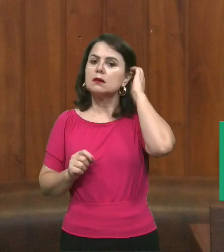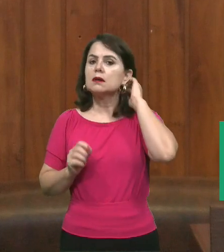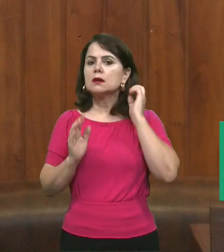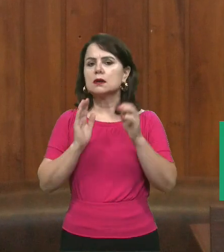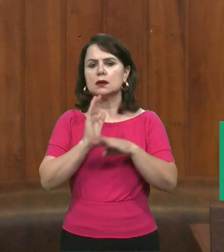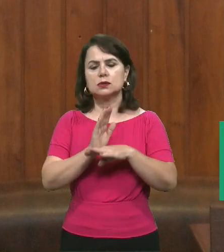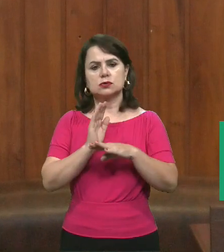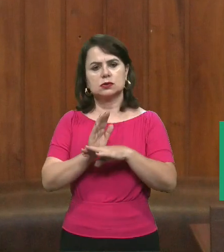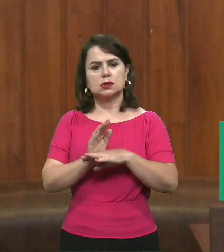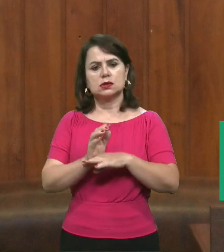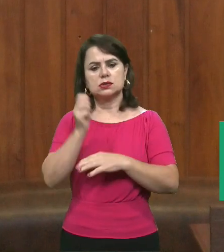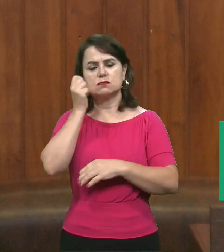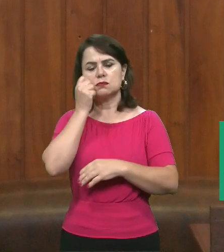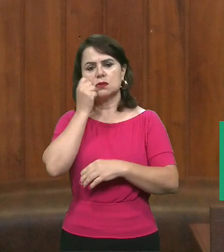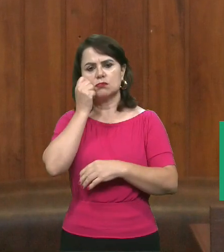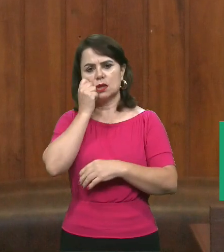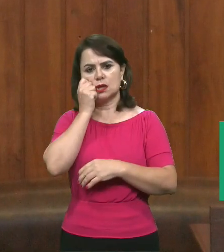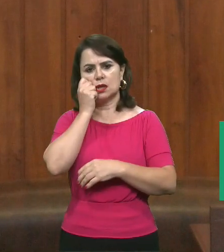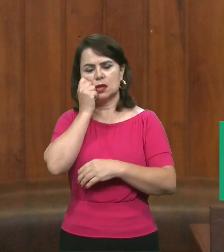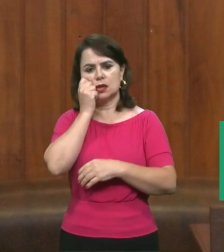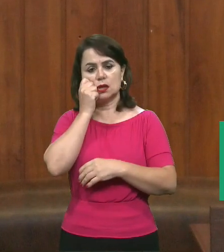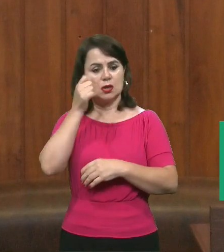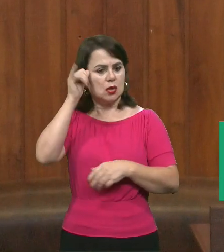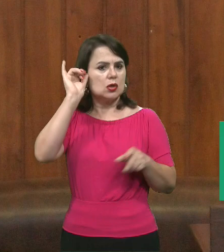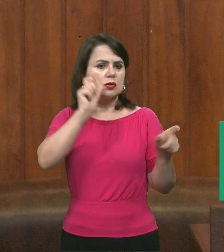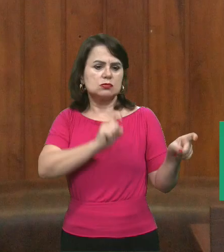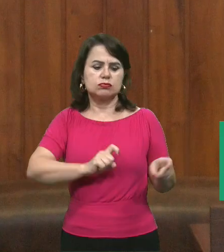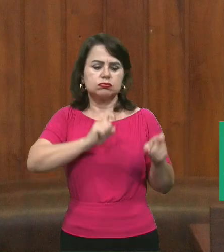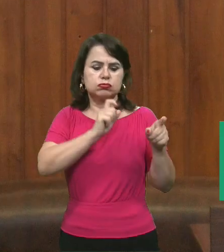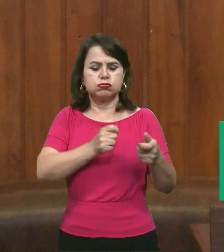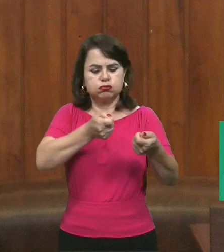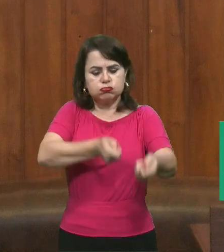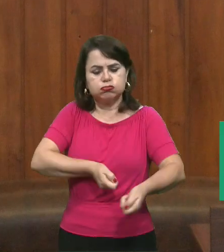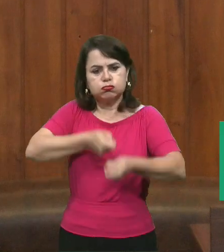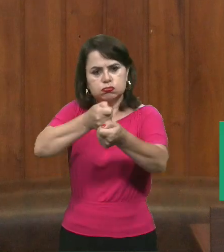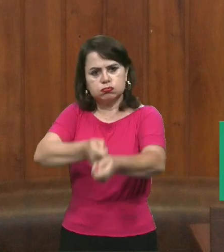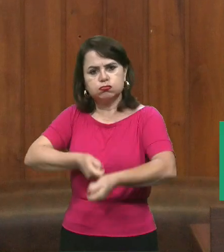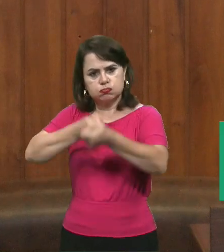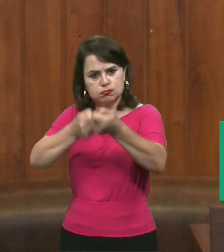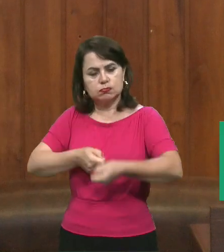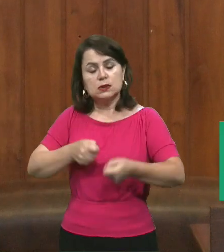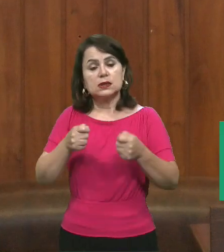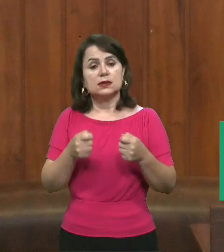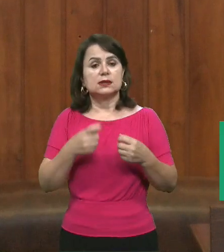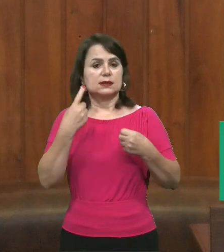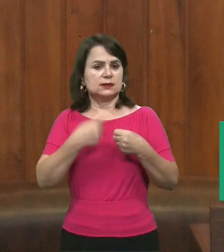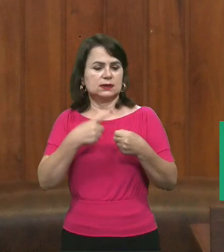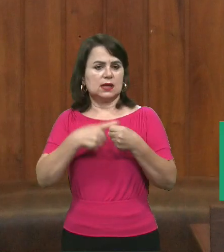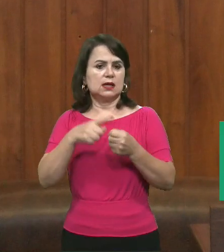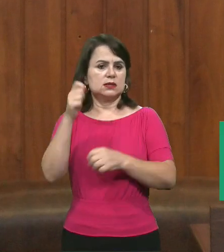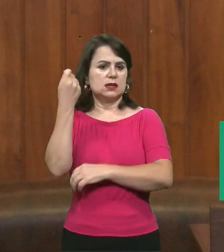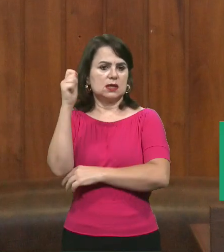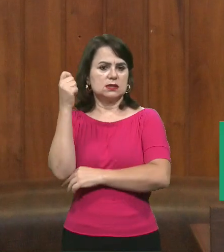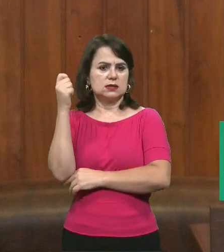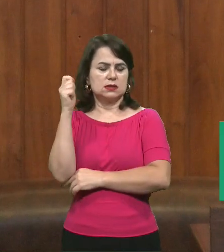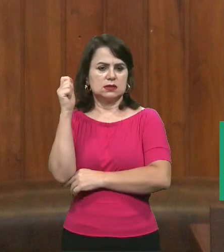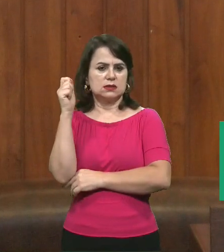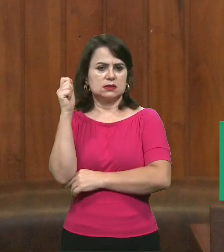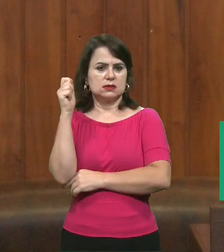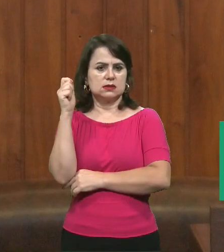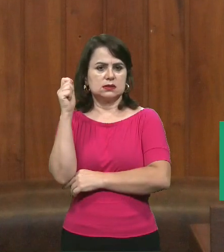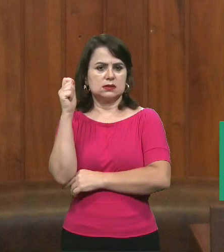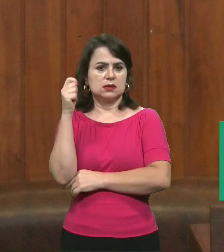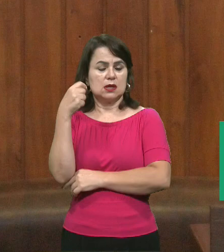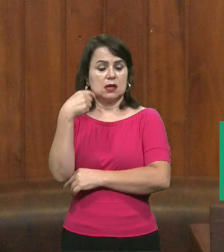ajudante da minha mãe como boia fria. Eu tinha 8, 9 anos em Assis. Eu subia num caminhão para ir apanhar